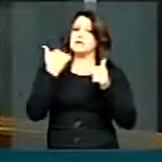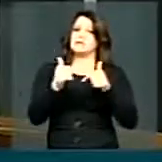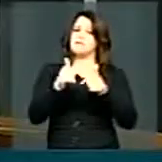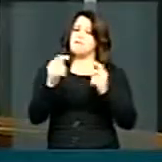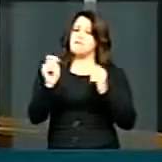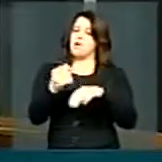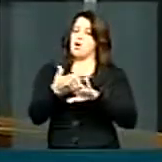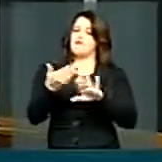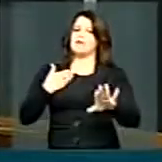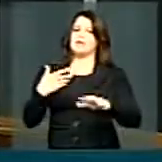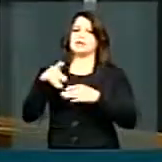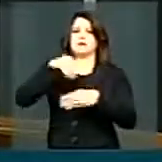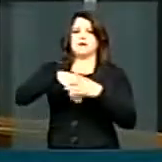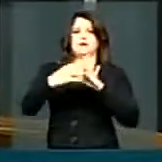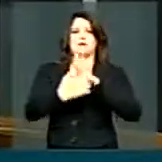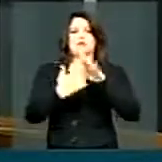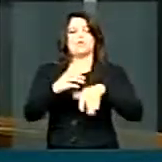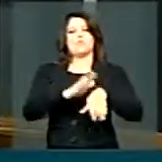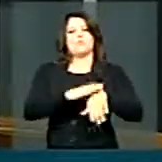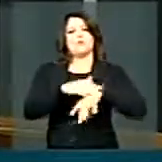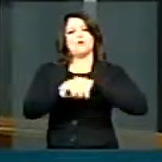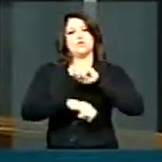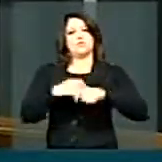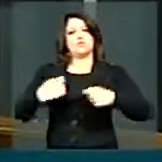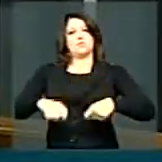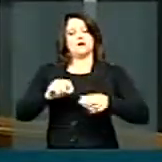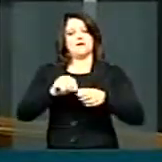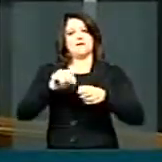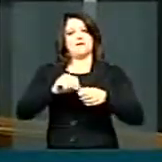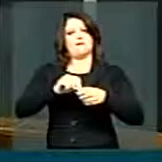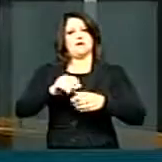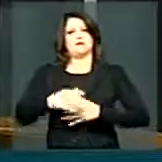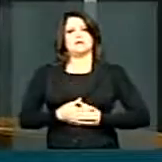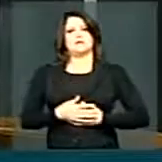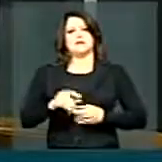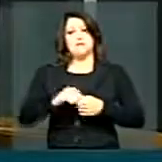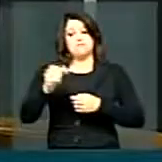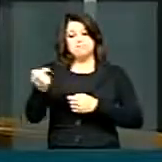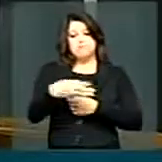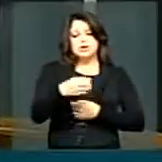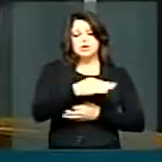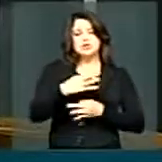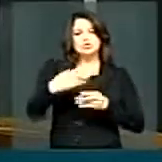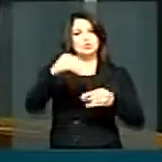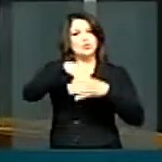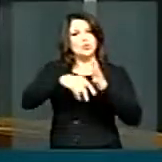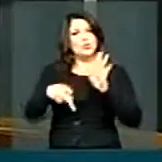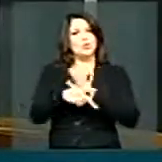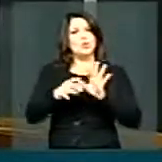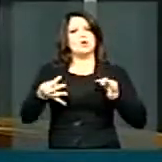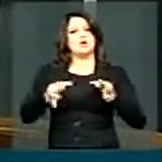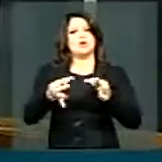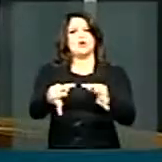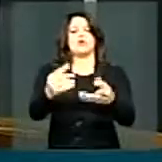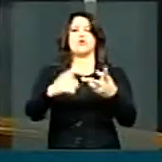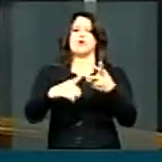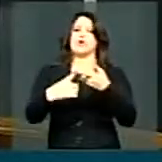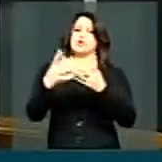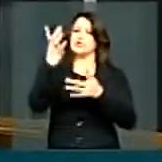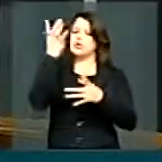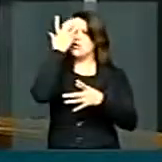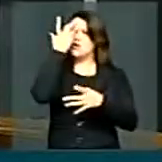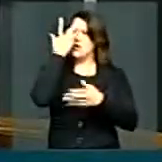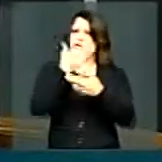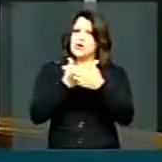ficar afastados da empresa durante o período que ela precisa para modernizar o seu parque tecnológico, modernizar seus